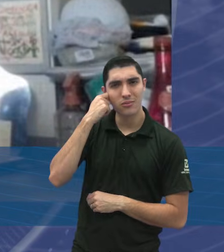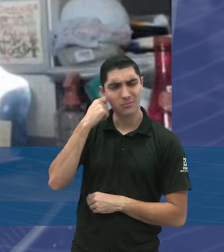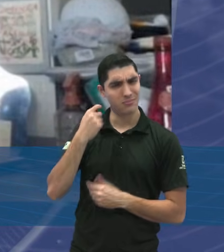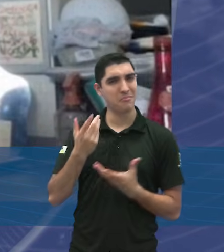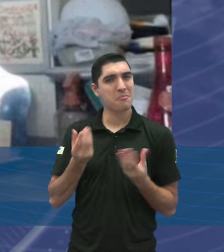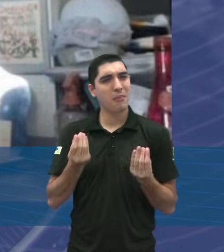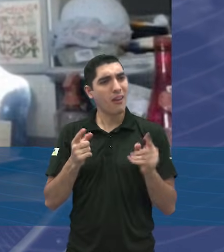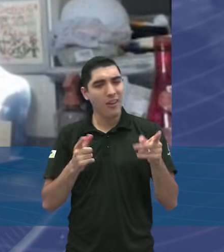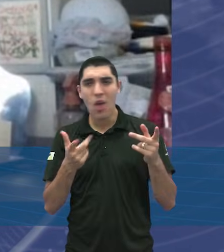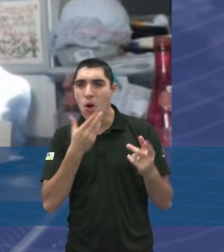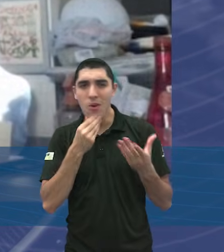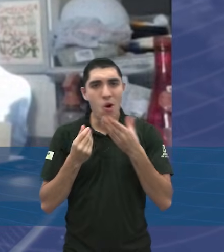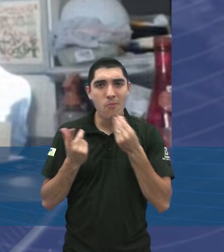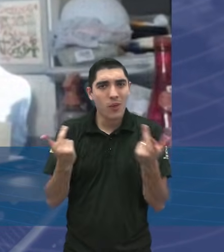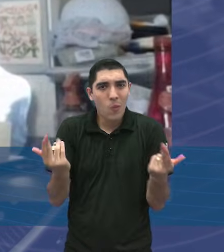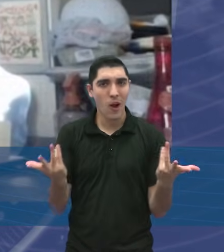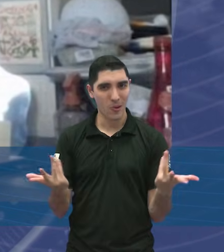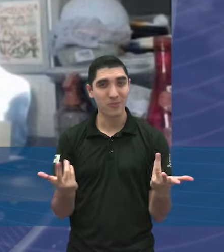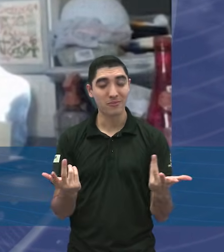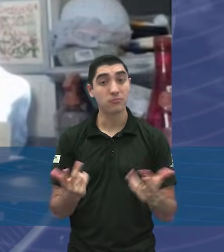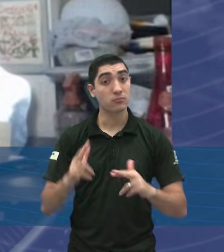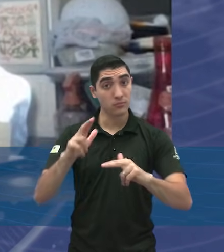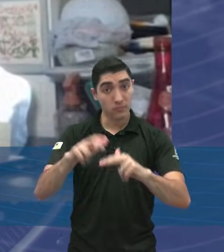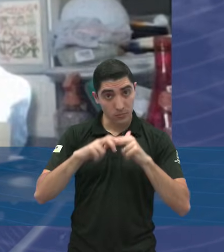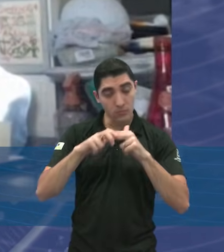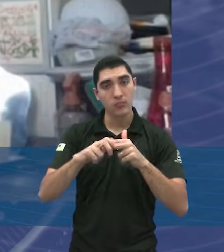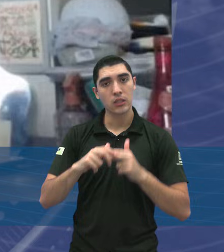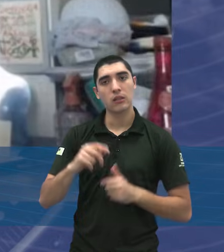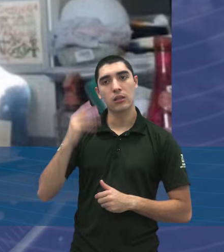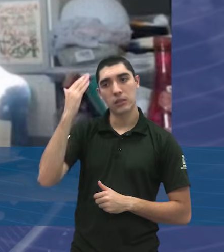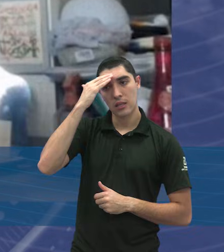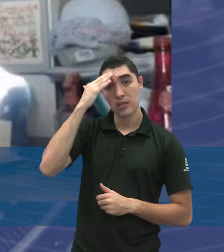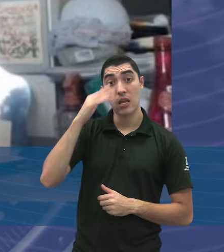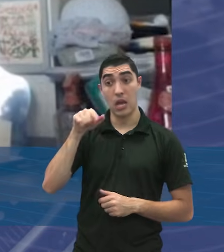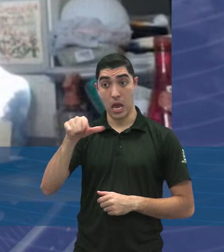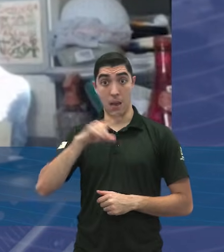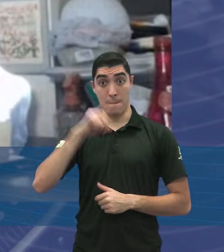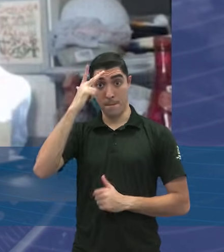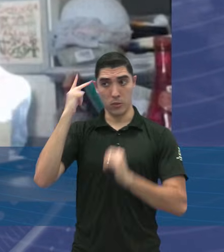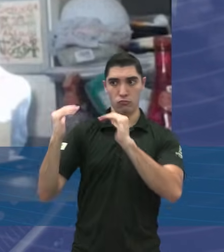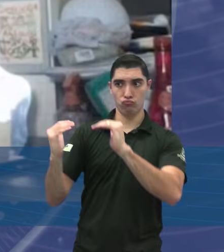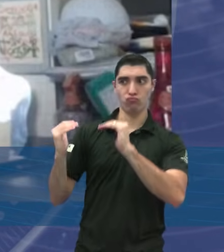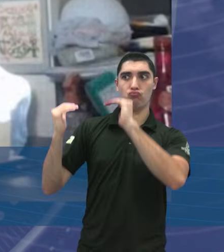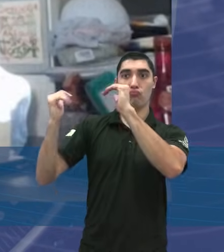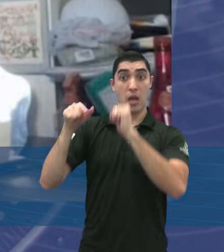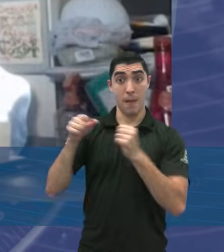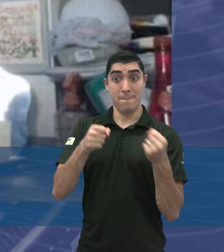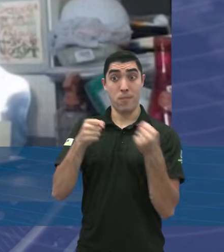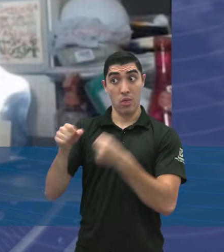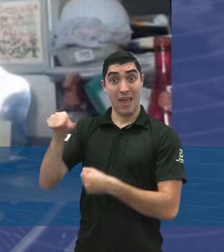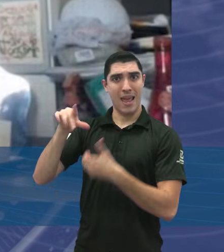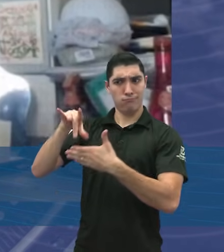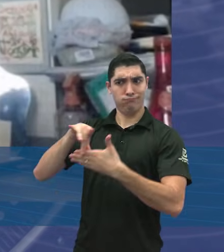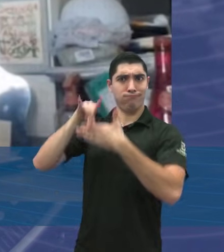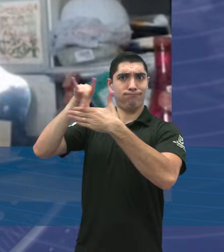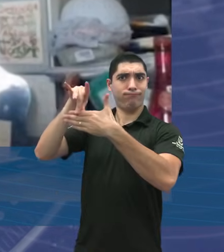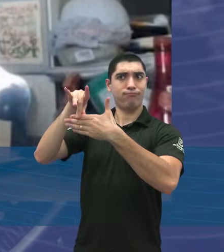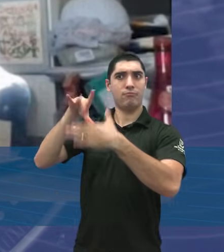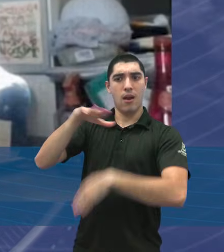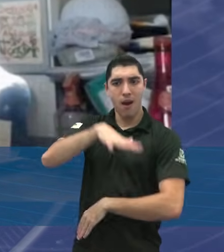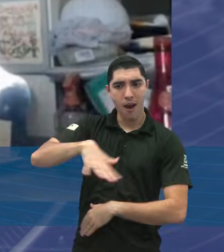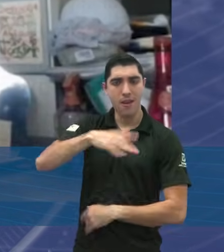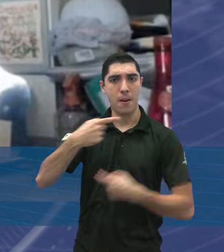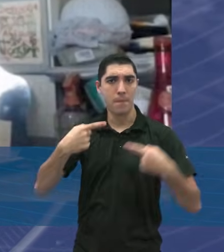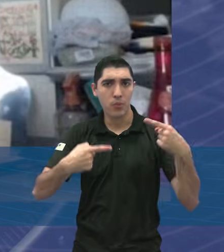Então, a partir do momento em que pessoas negras estão em lugares, em espaços de poder, estão à frente de gerenciar